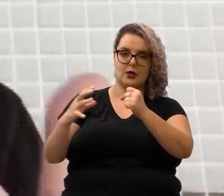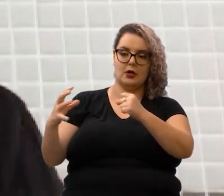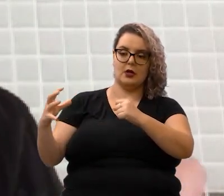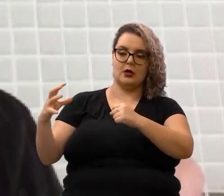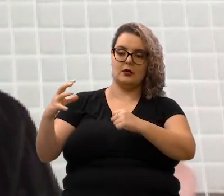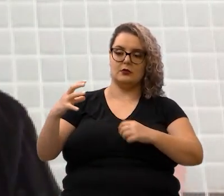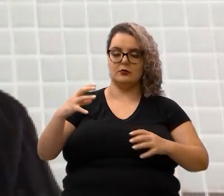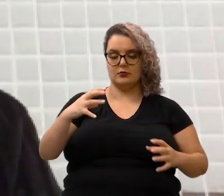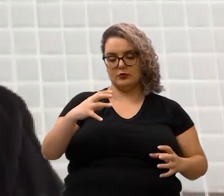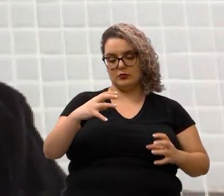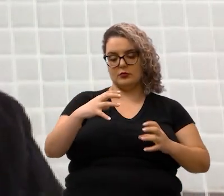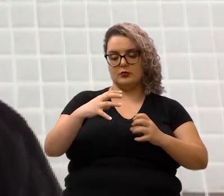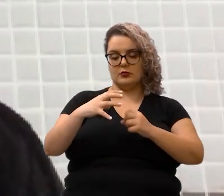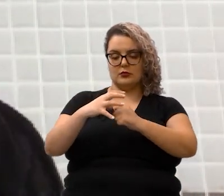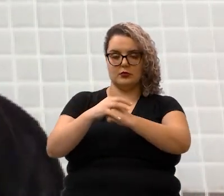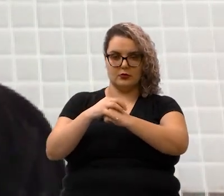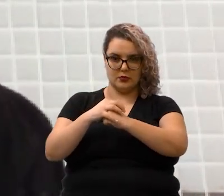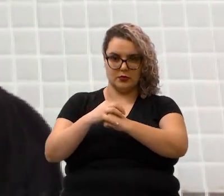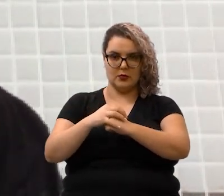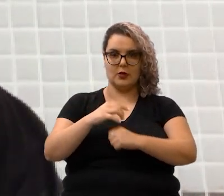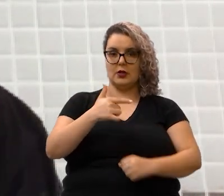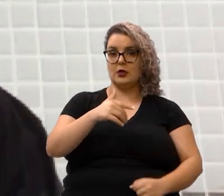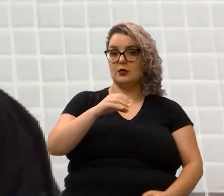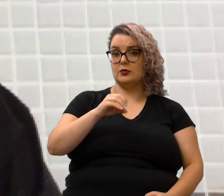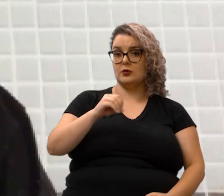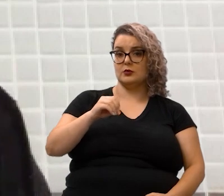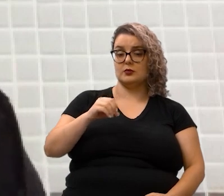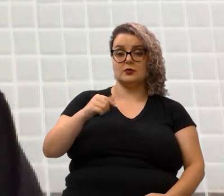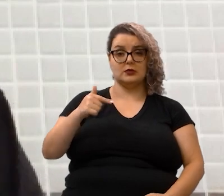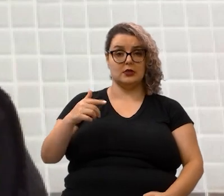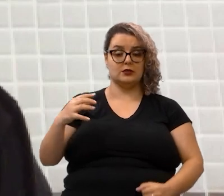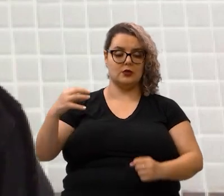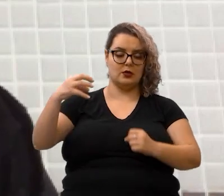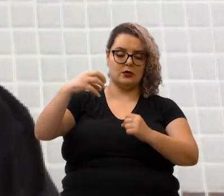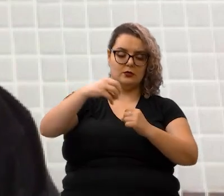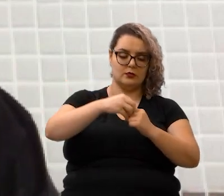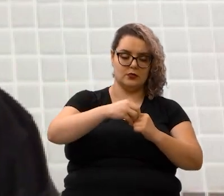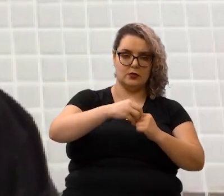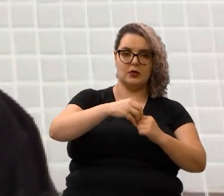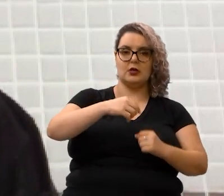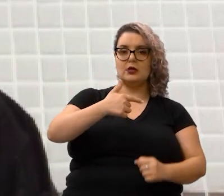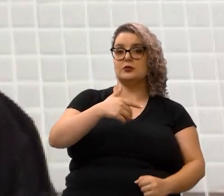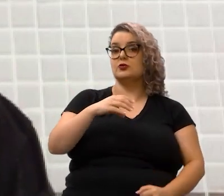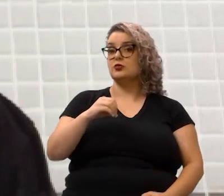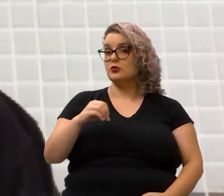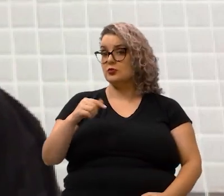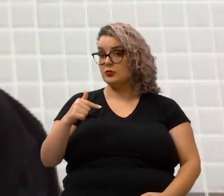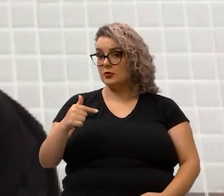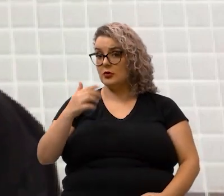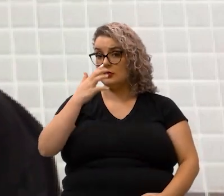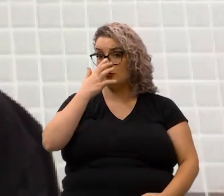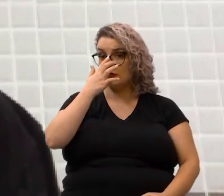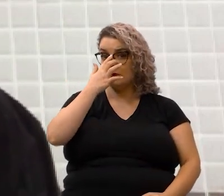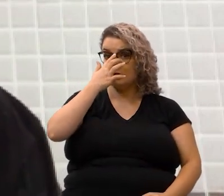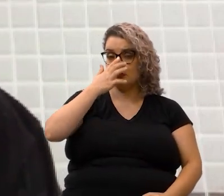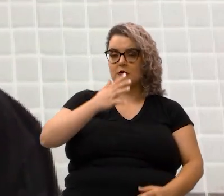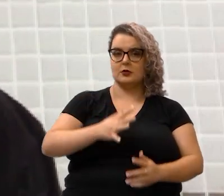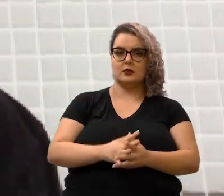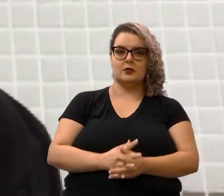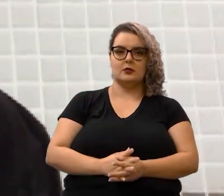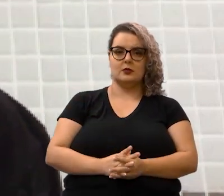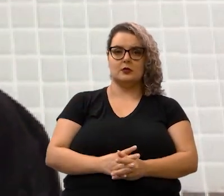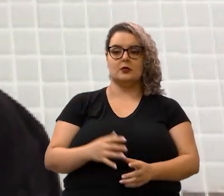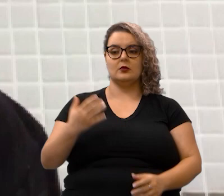cirurgia, e lançou no mercado em 2007, tá? Então, em 2007, essa prótese